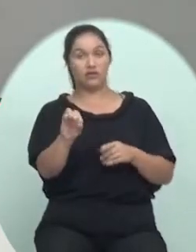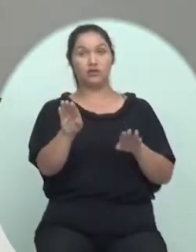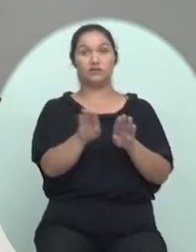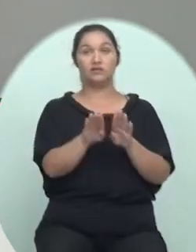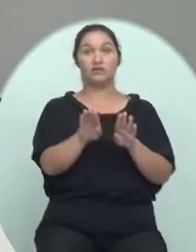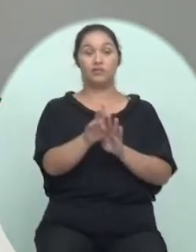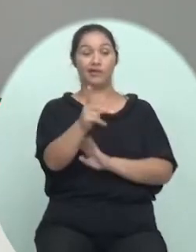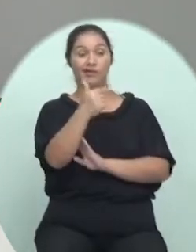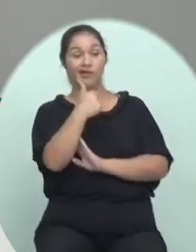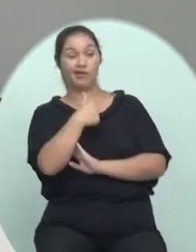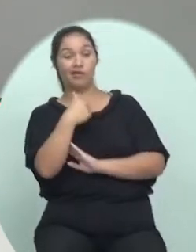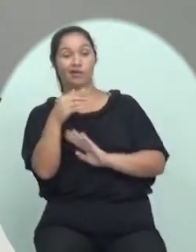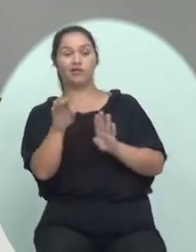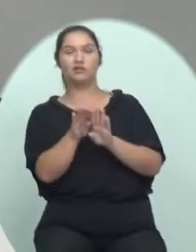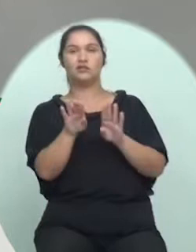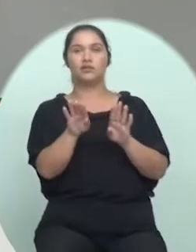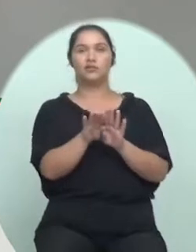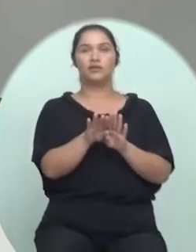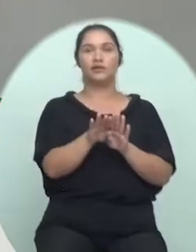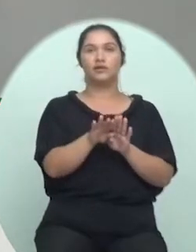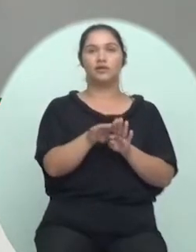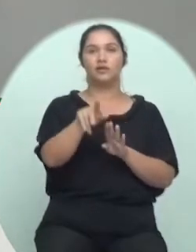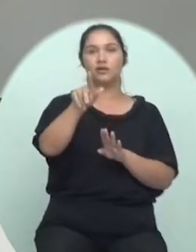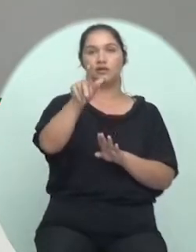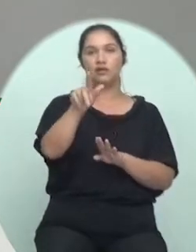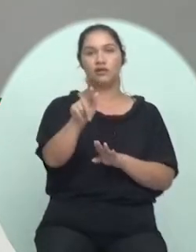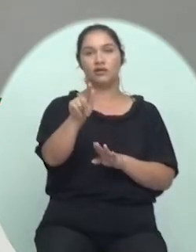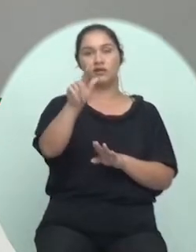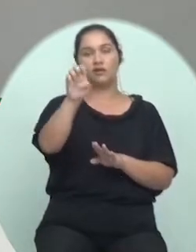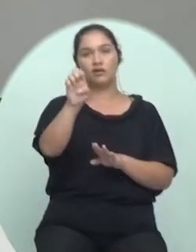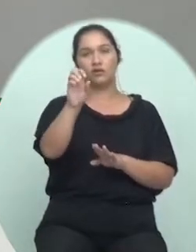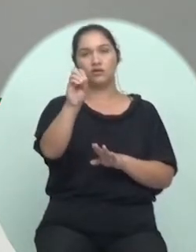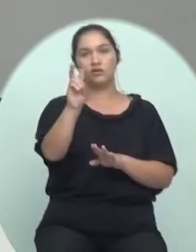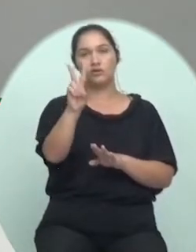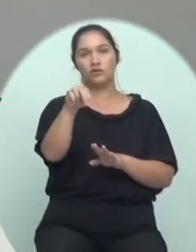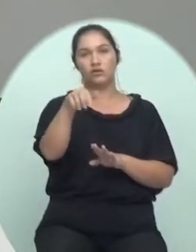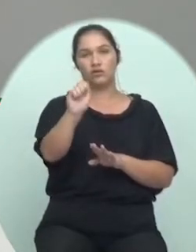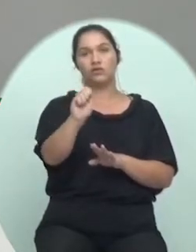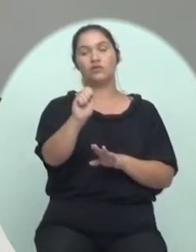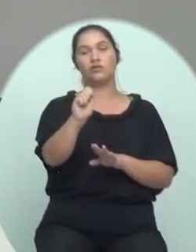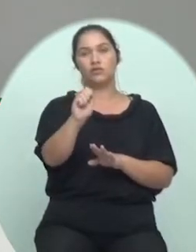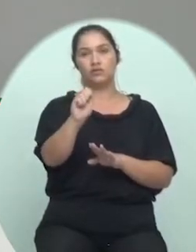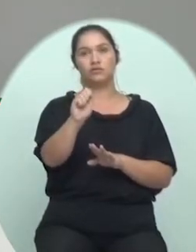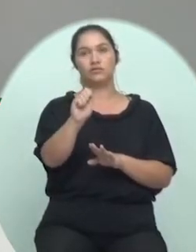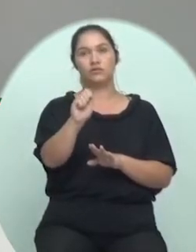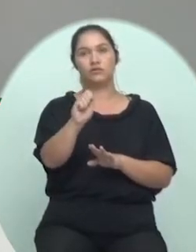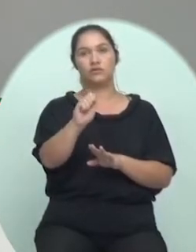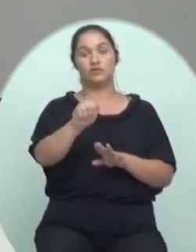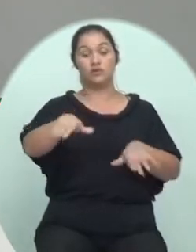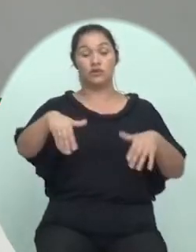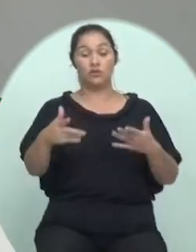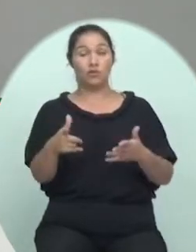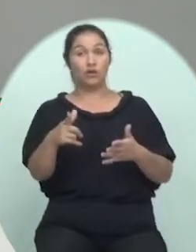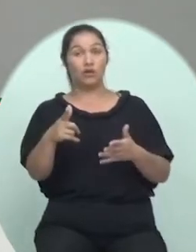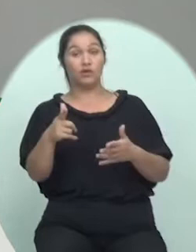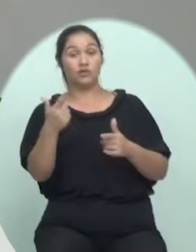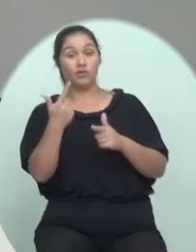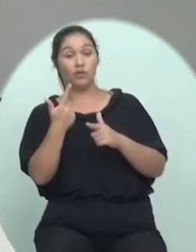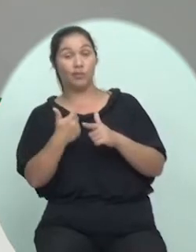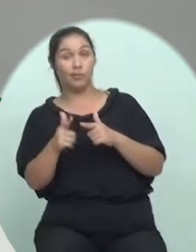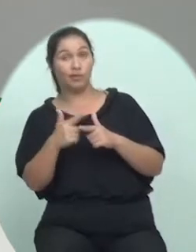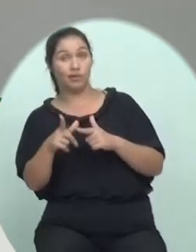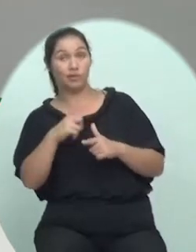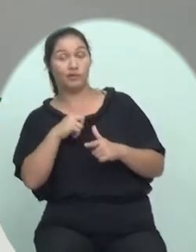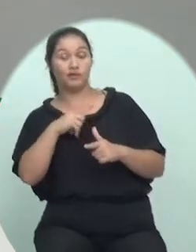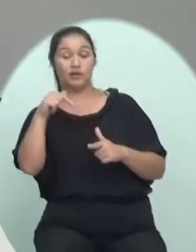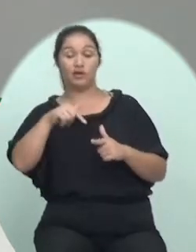estão indo para a quarta linha, nós não somos da base. Quando tiver problema, nós subimos nessa tribuna e vamos também cobrar.